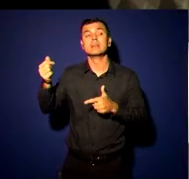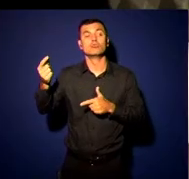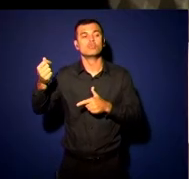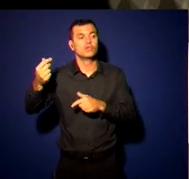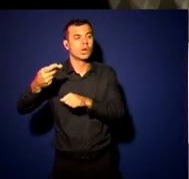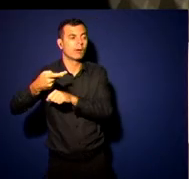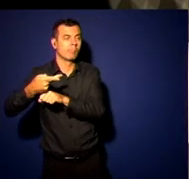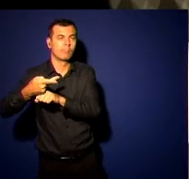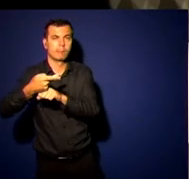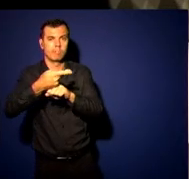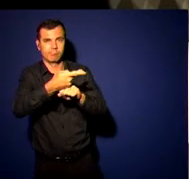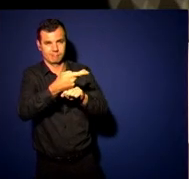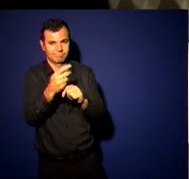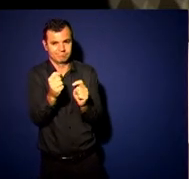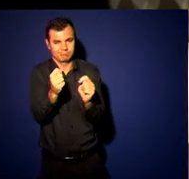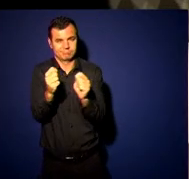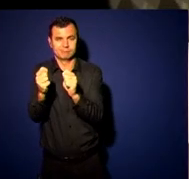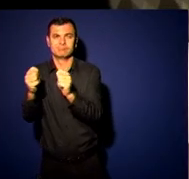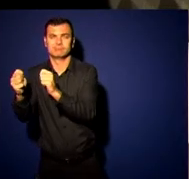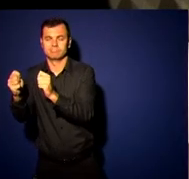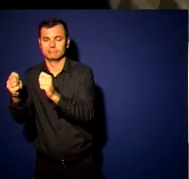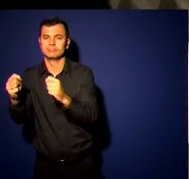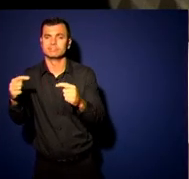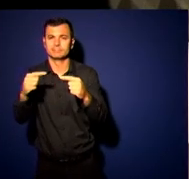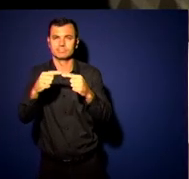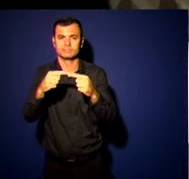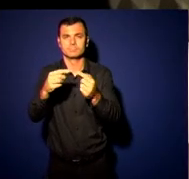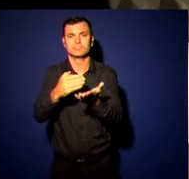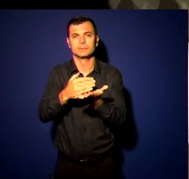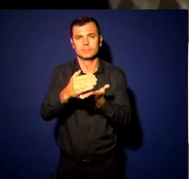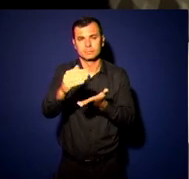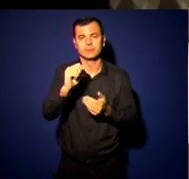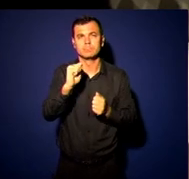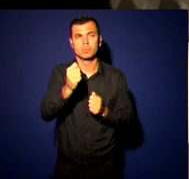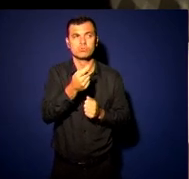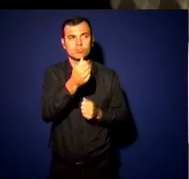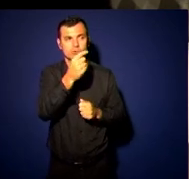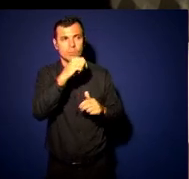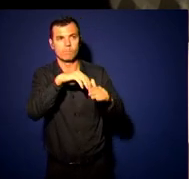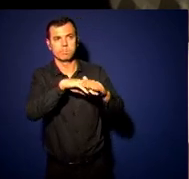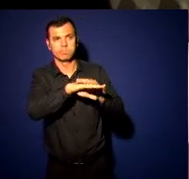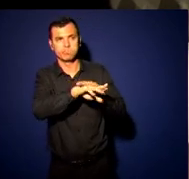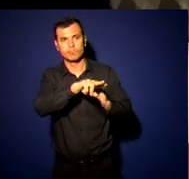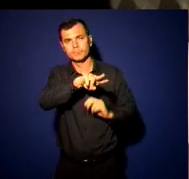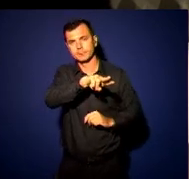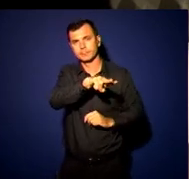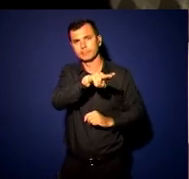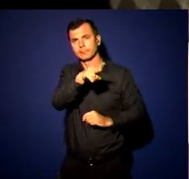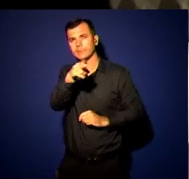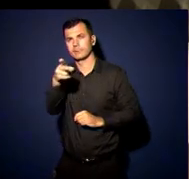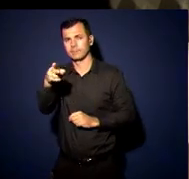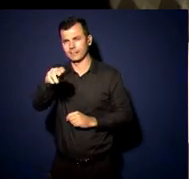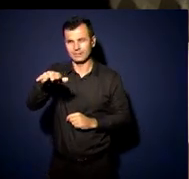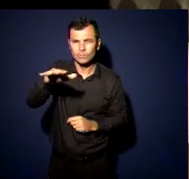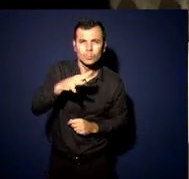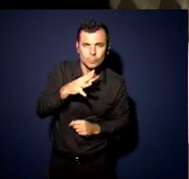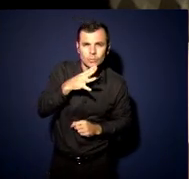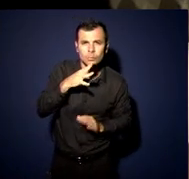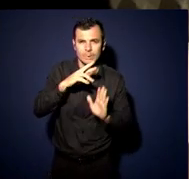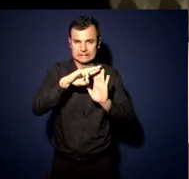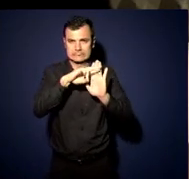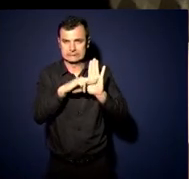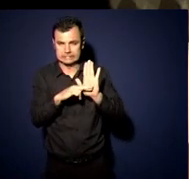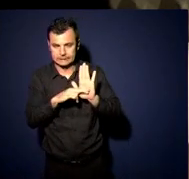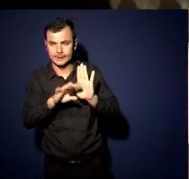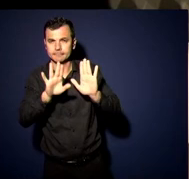poupadores Open que tomar que ele começa pela regra da portabilidade dos fundos eu não sei se todos são familiarizados com essa regra mas